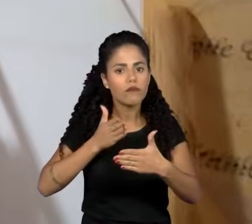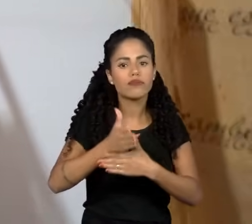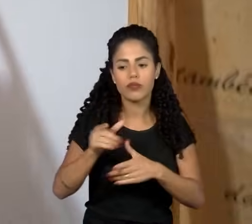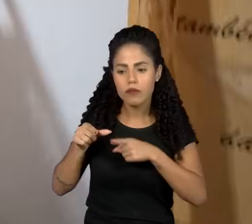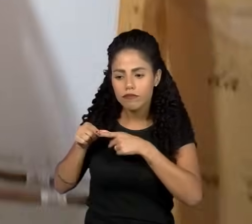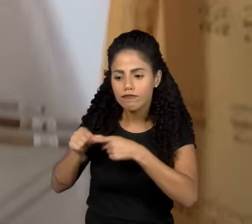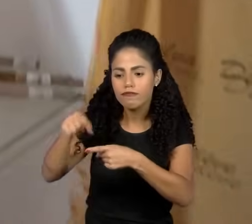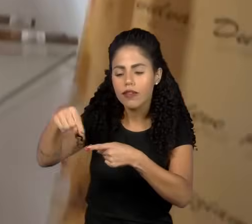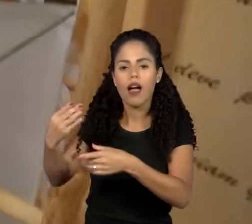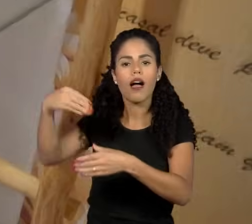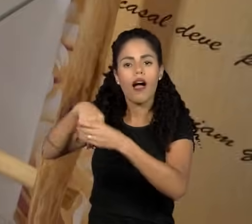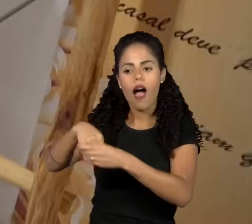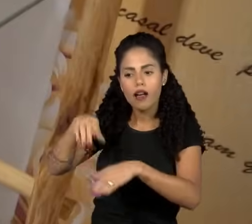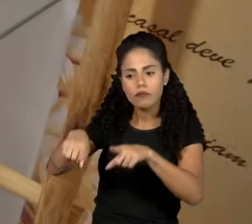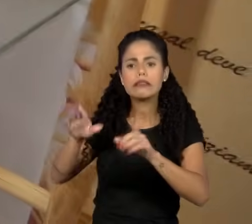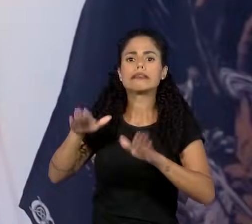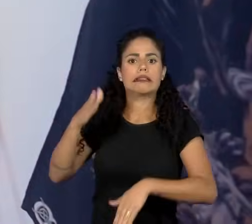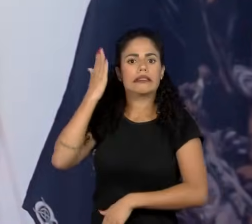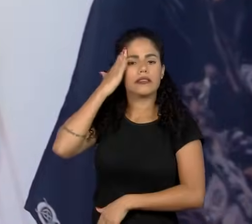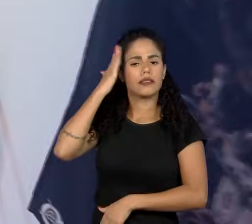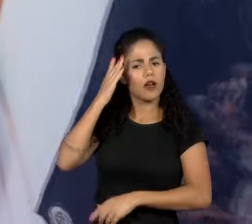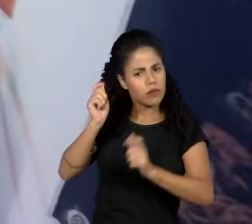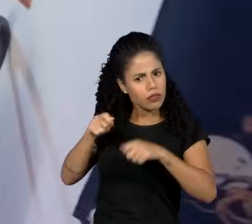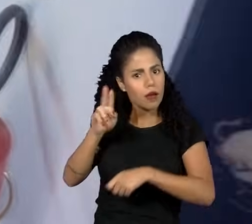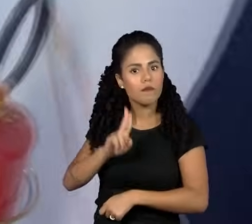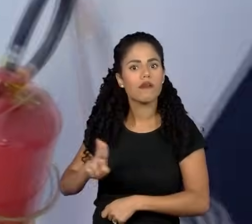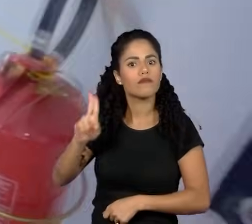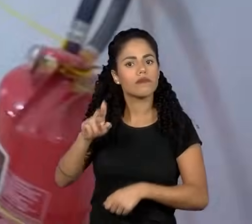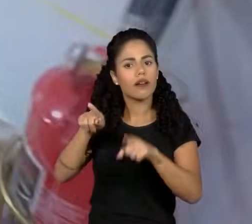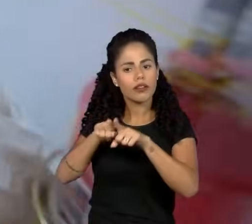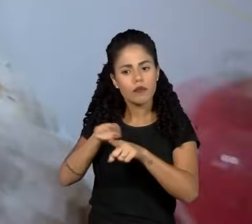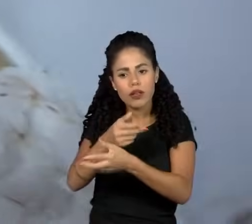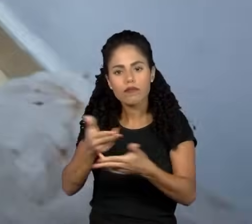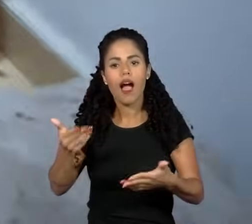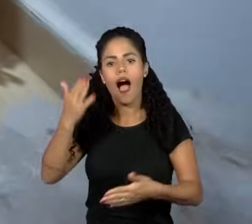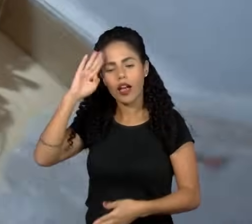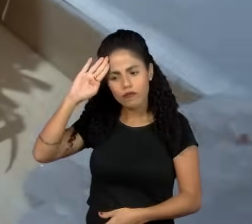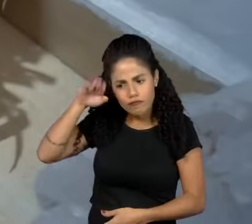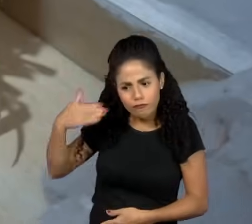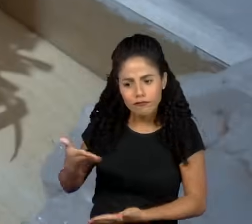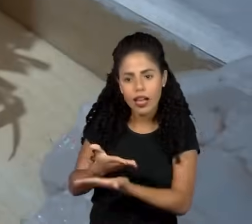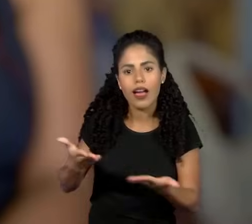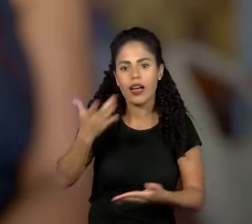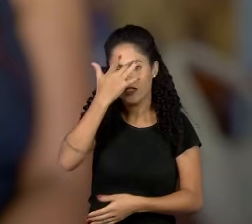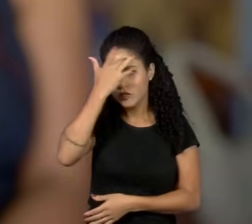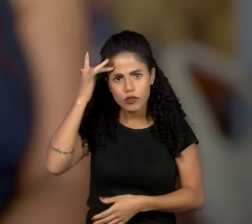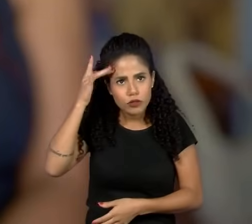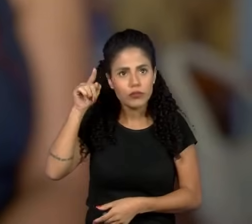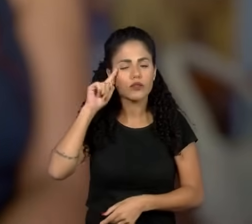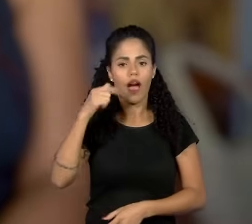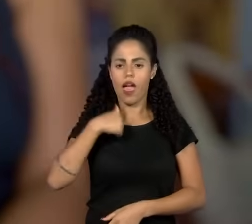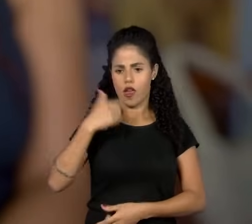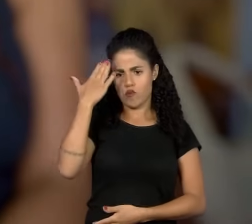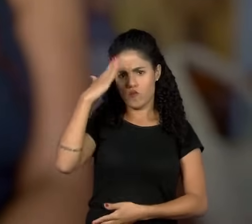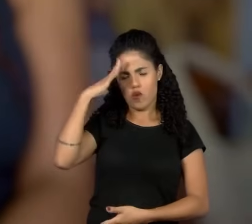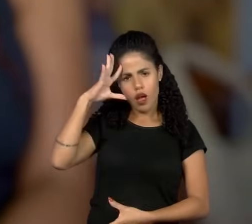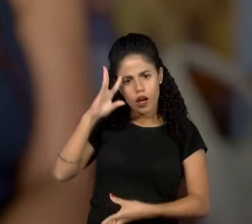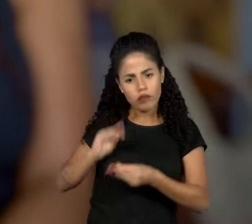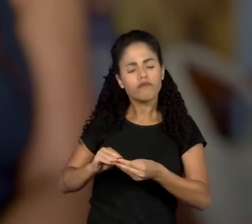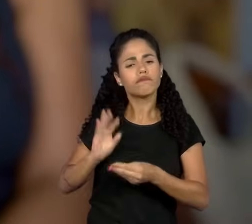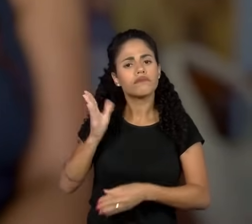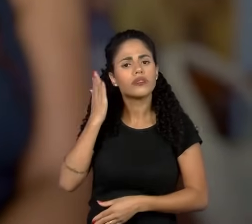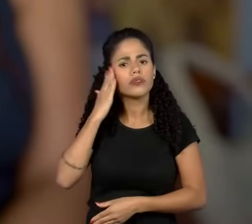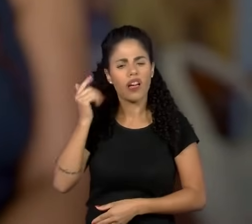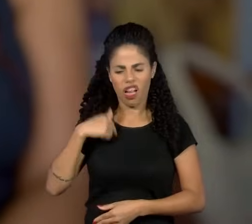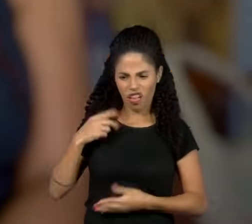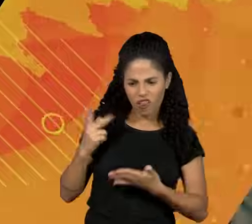periferia que nem sabem que podem, inclusive, cultuar esses deuses. Com a bruxaria eu passei a entender que eu não tem nada de